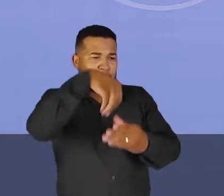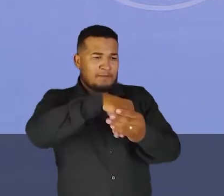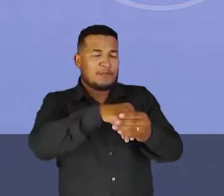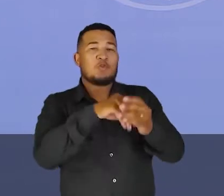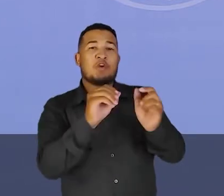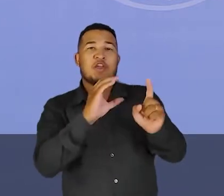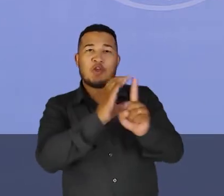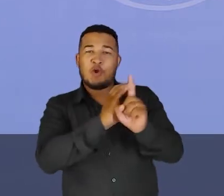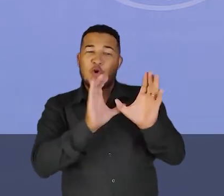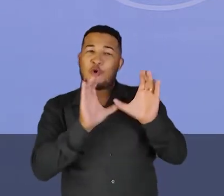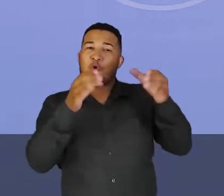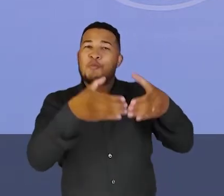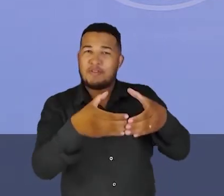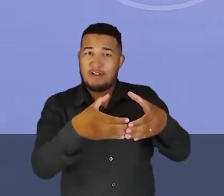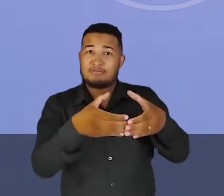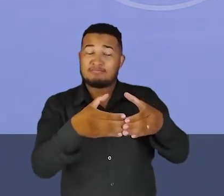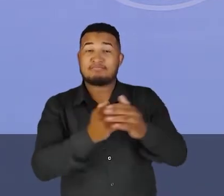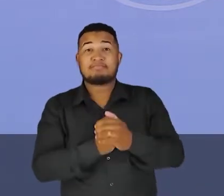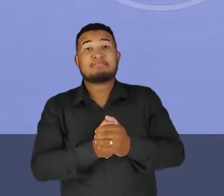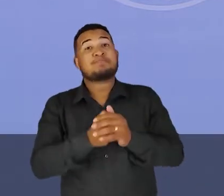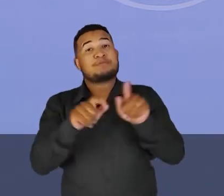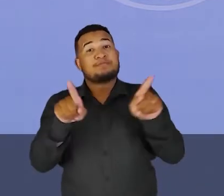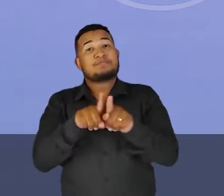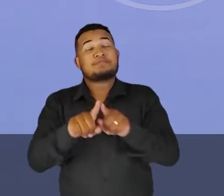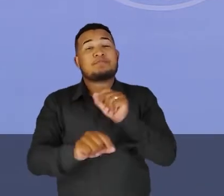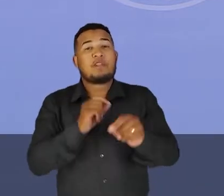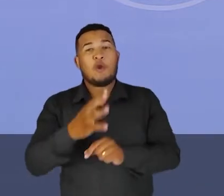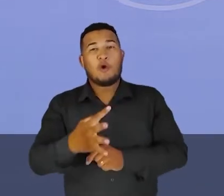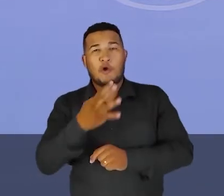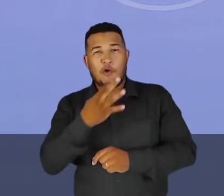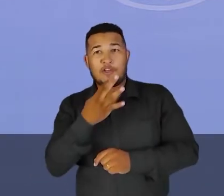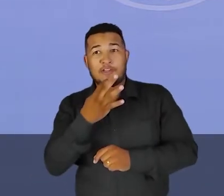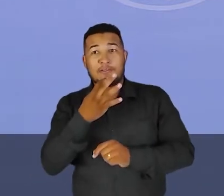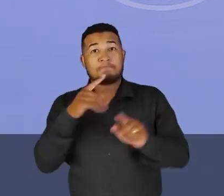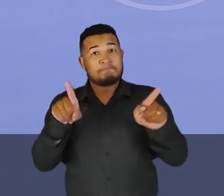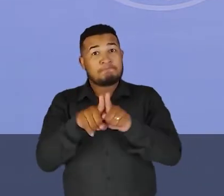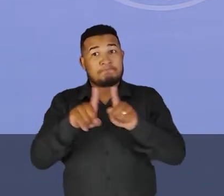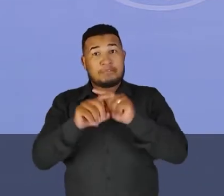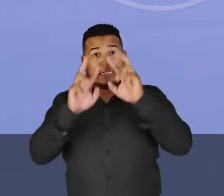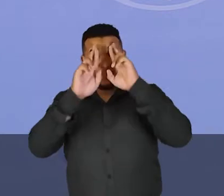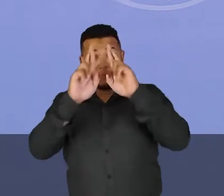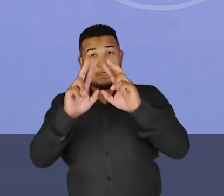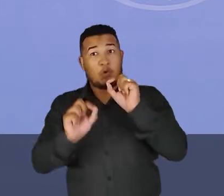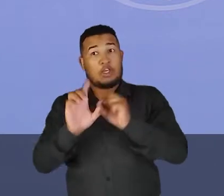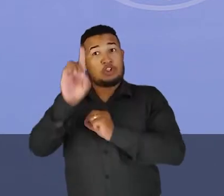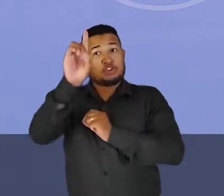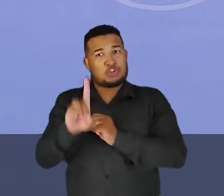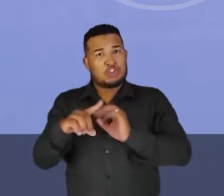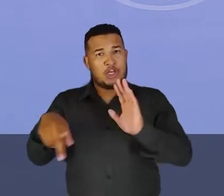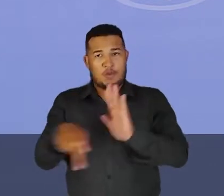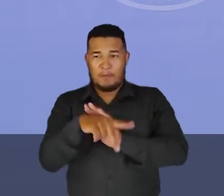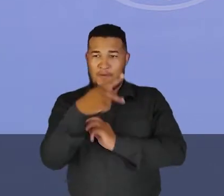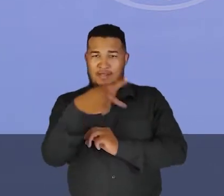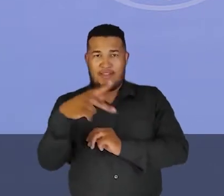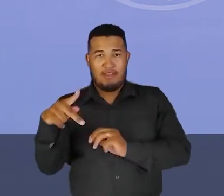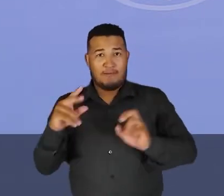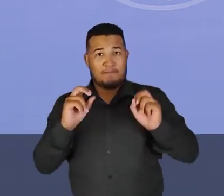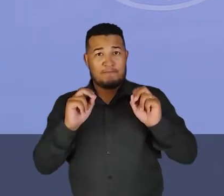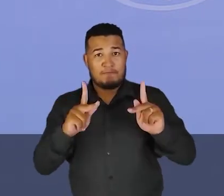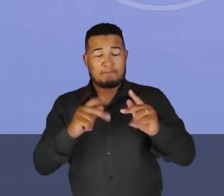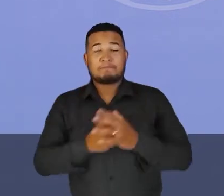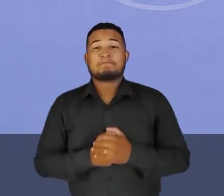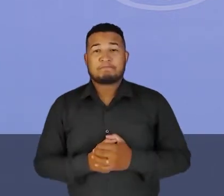comunidade e, claro, por último, conhecer e respeitar os direitos dos idosos,